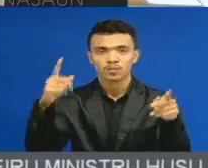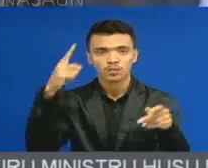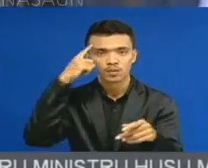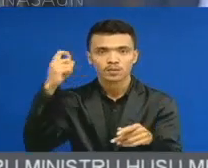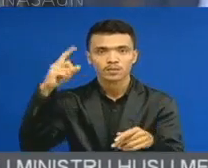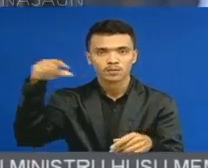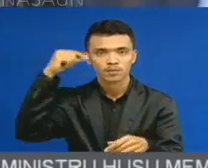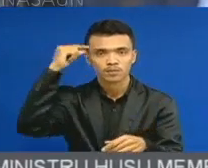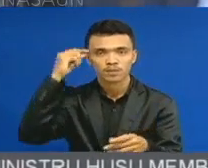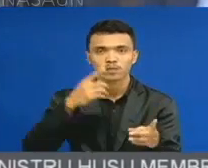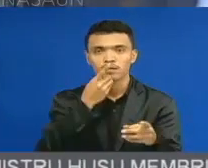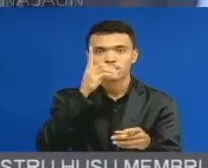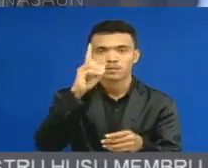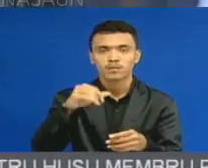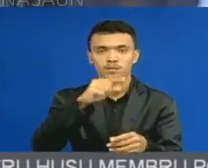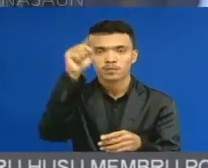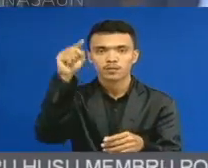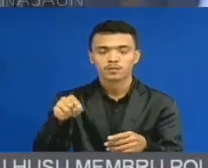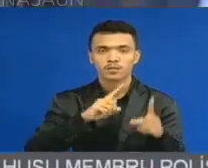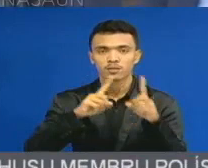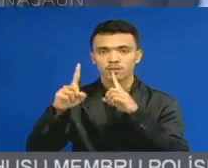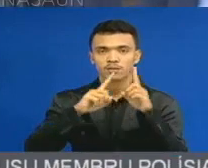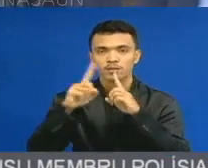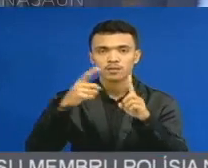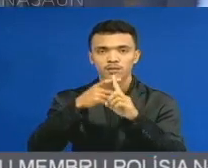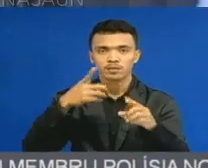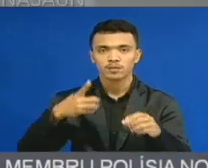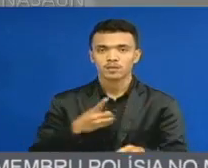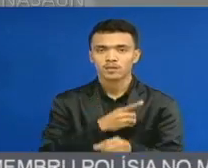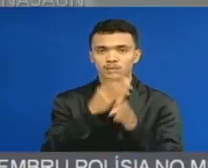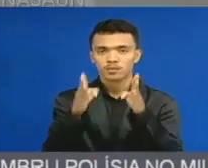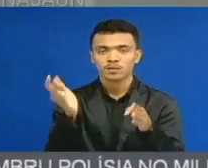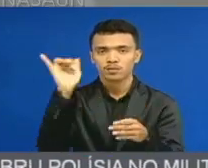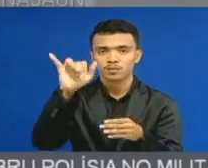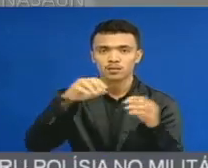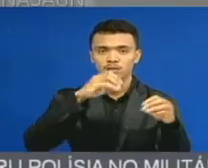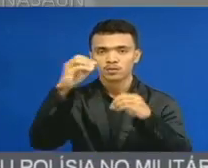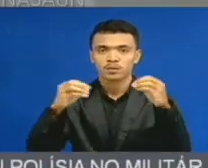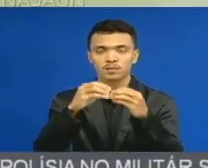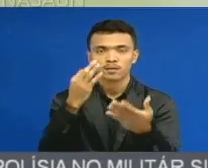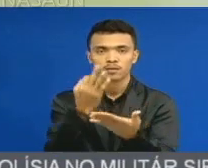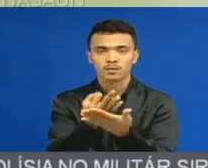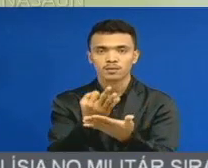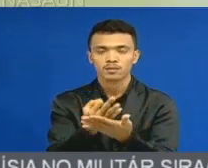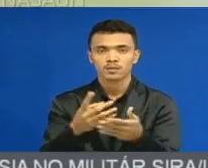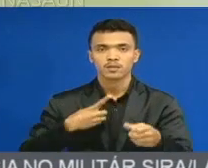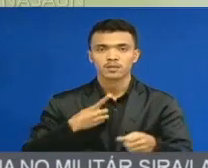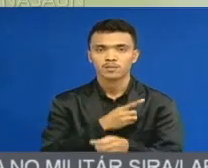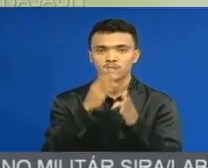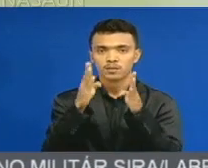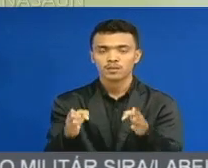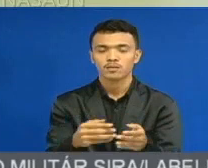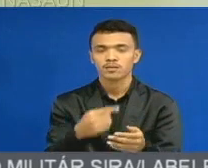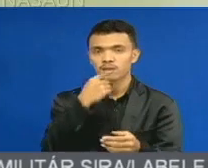governo esclareceu na pergunta no crítica com os deputados Cira, com o orçamento retificativo. Deputada